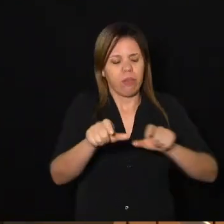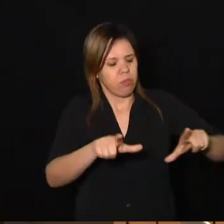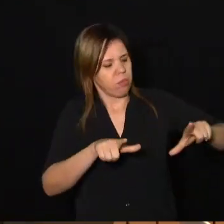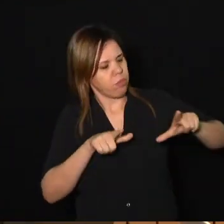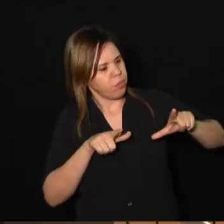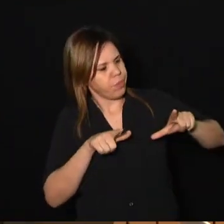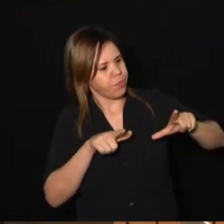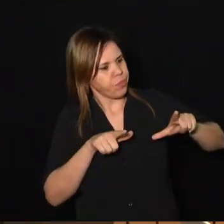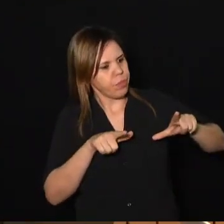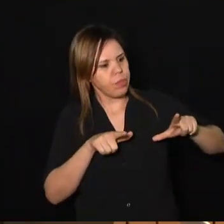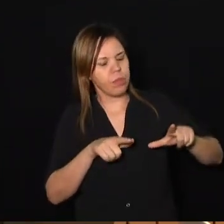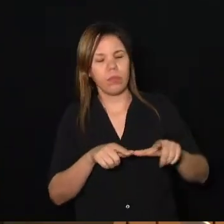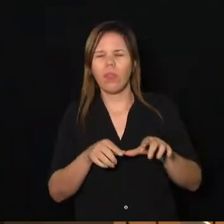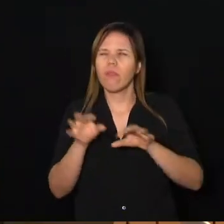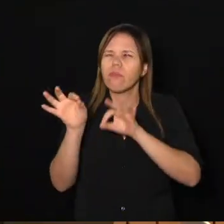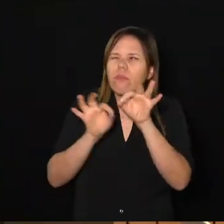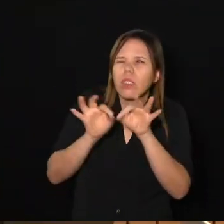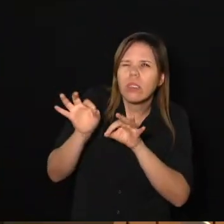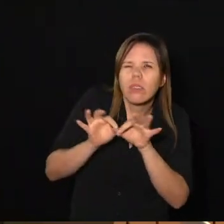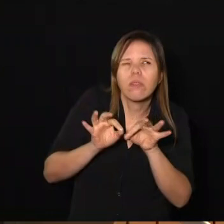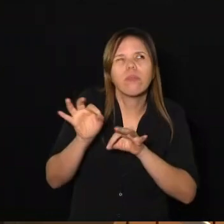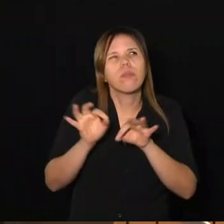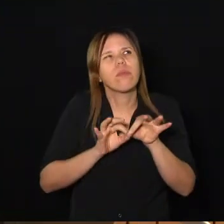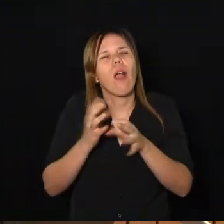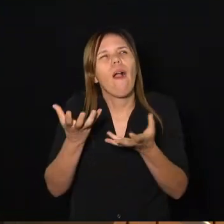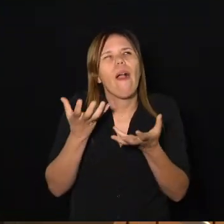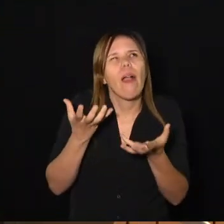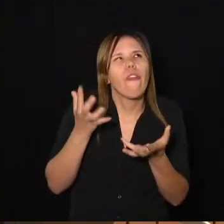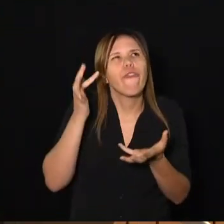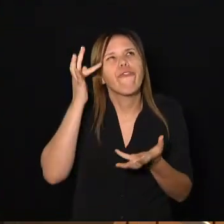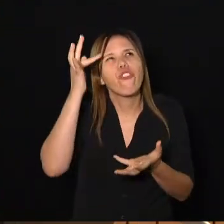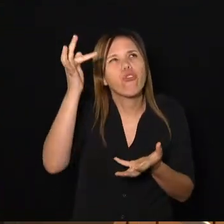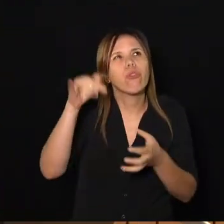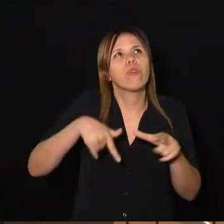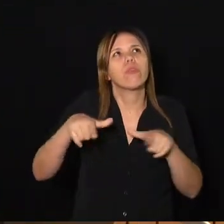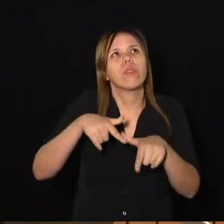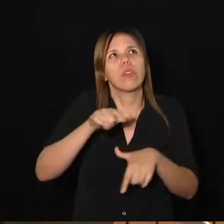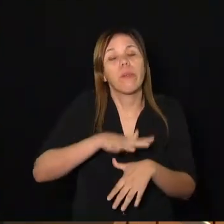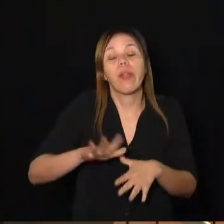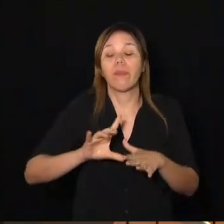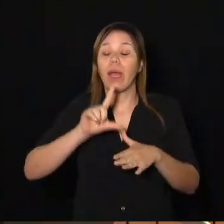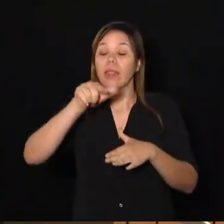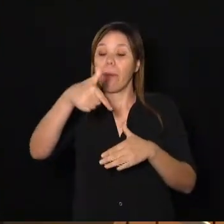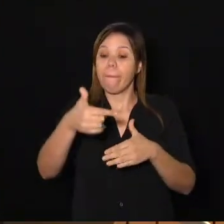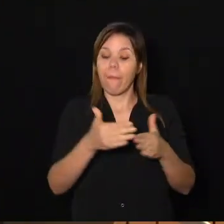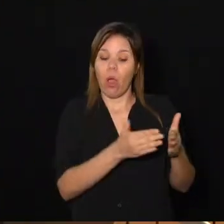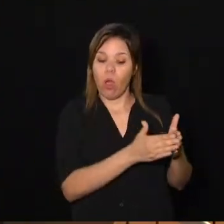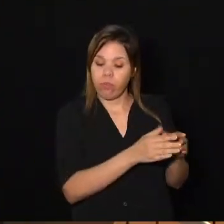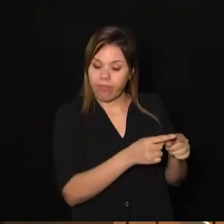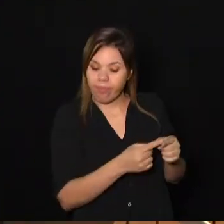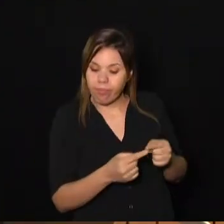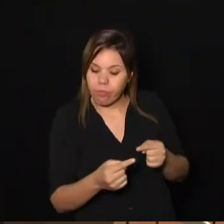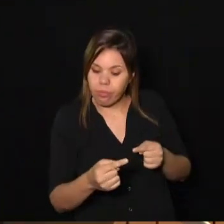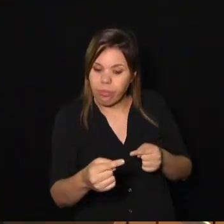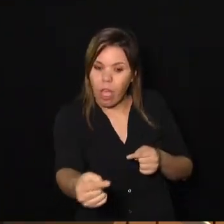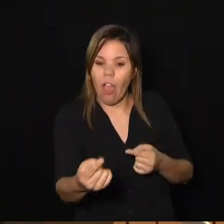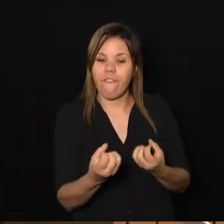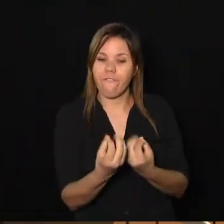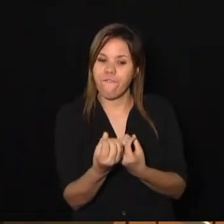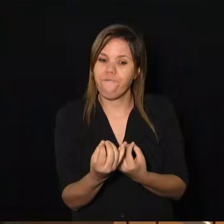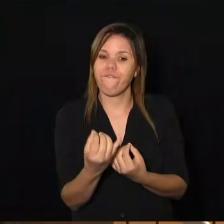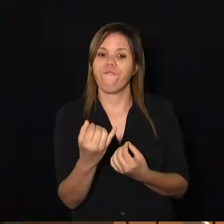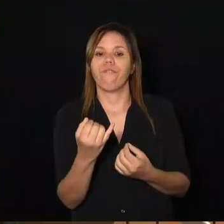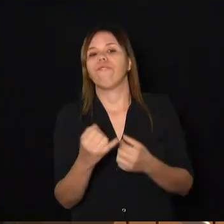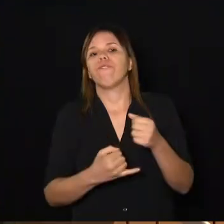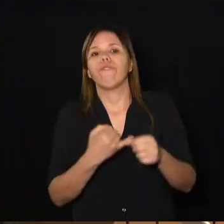diploma e planejava o seu futuro com o passar do tempo com as informações a informática isso e aquilo as pessoas